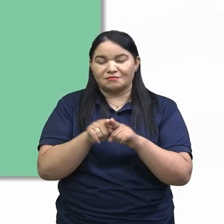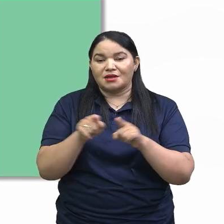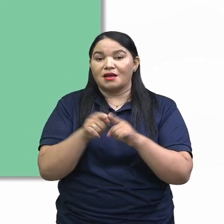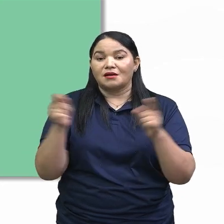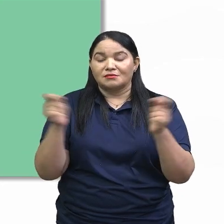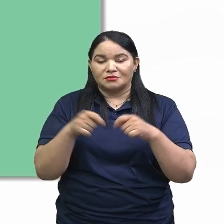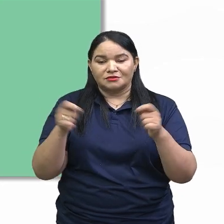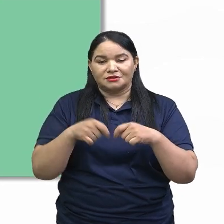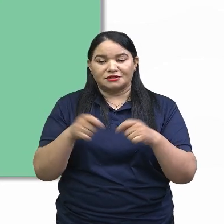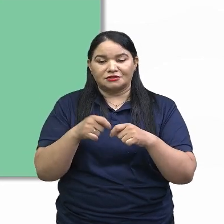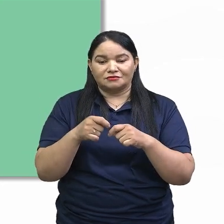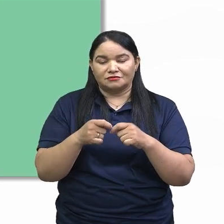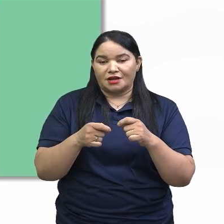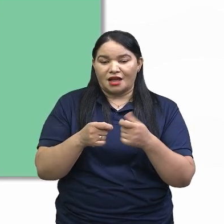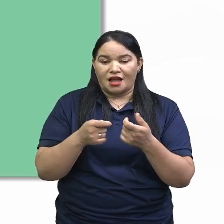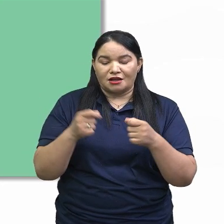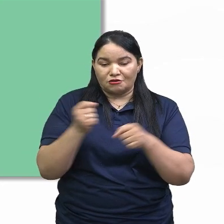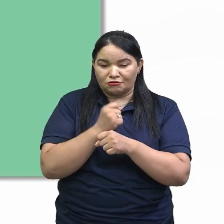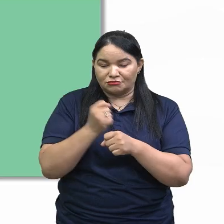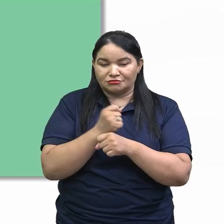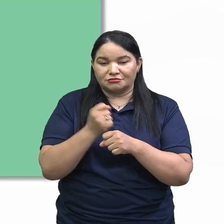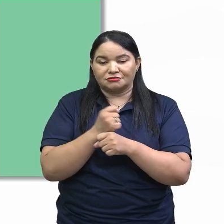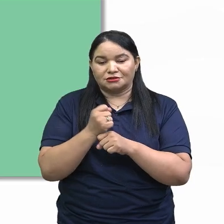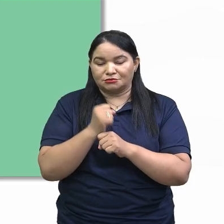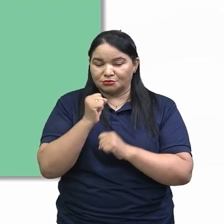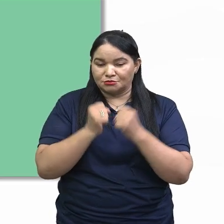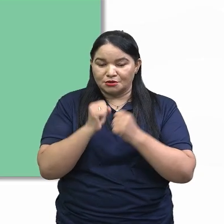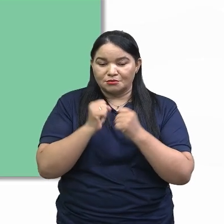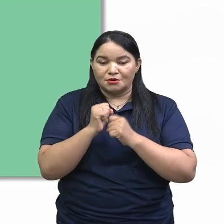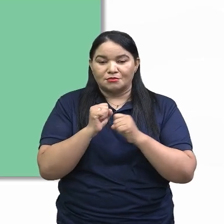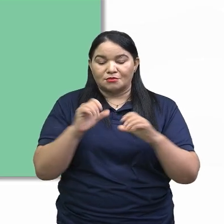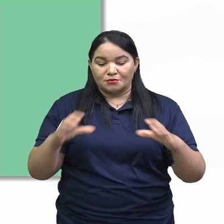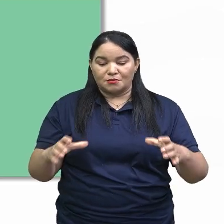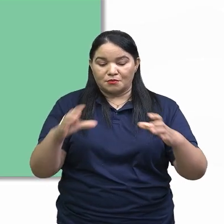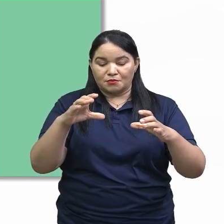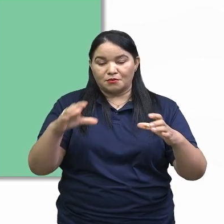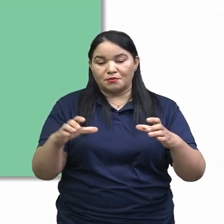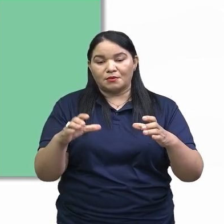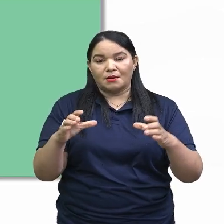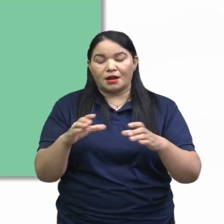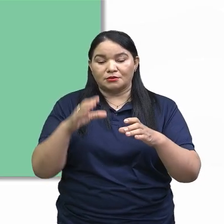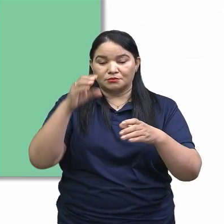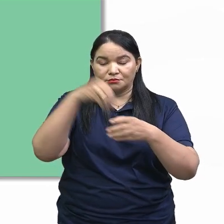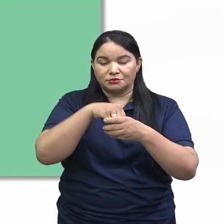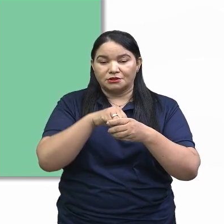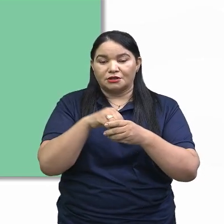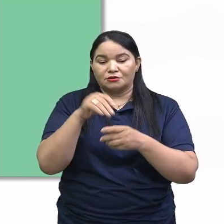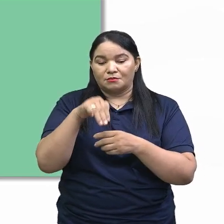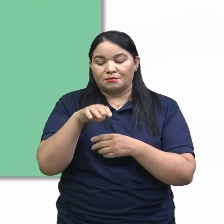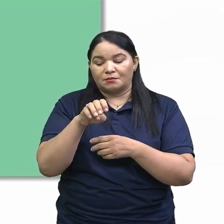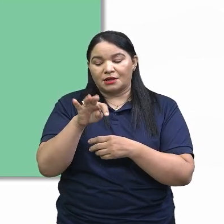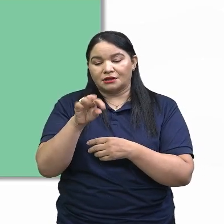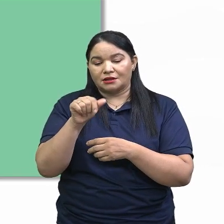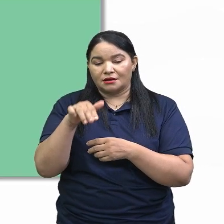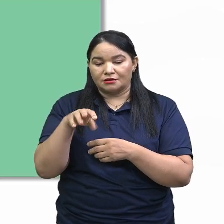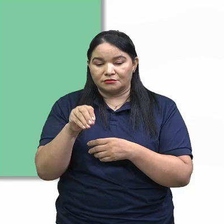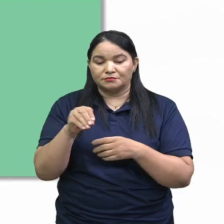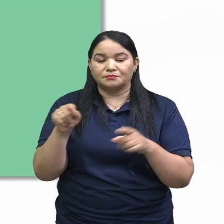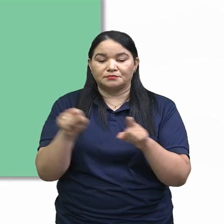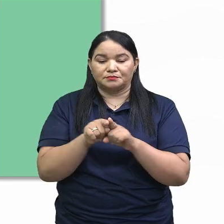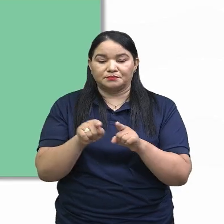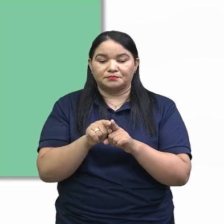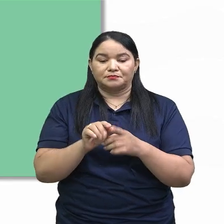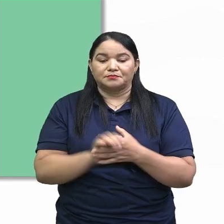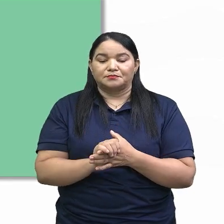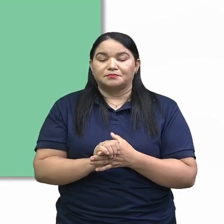possível instalar um biodigestor e conseguir ali acumular o metano para essa transformação de energia. E aí, né, a gente observa uma